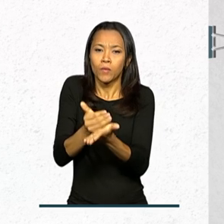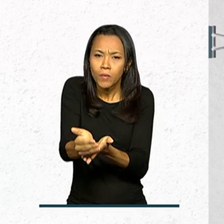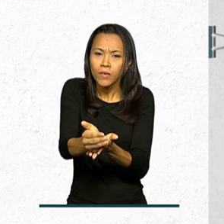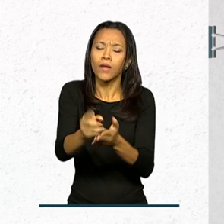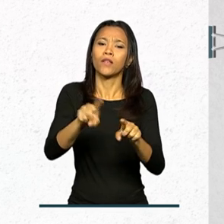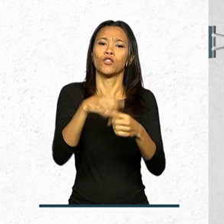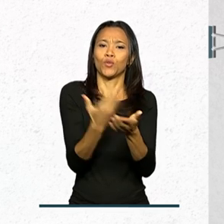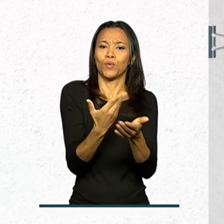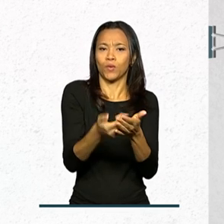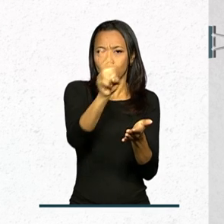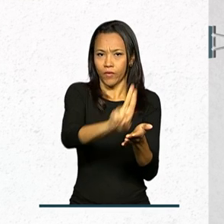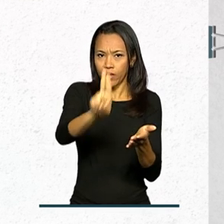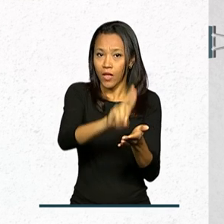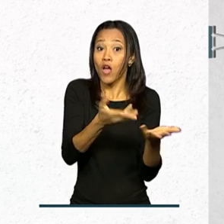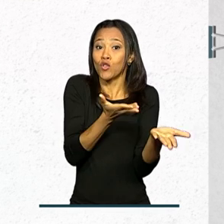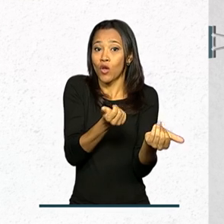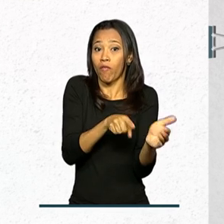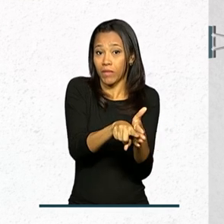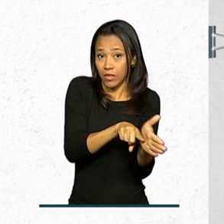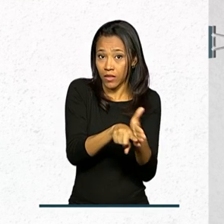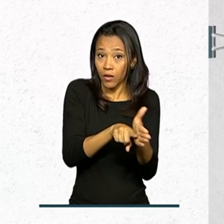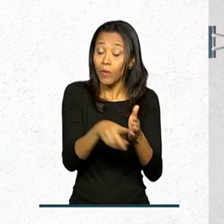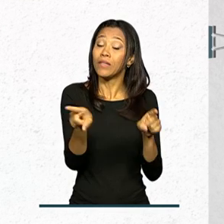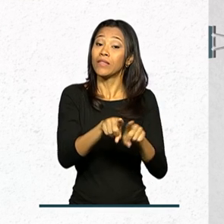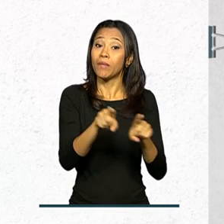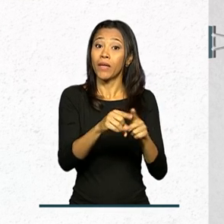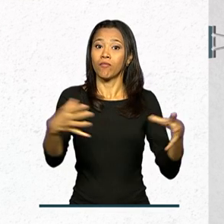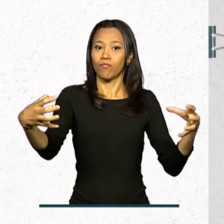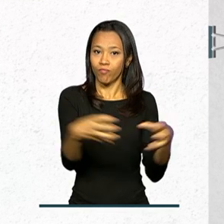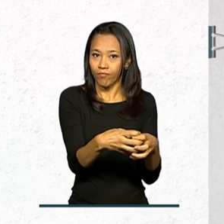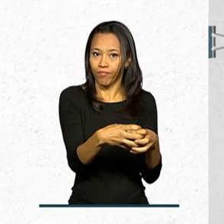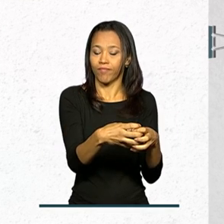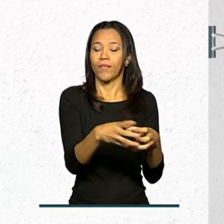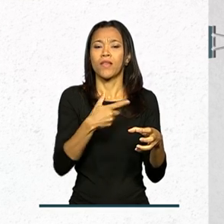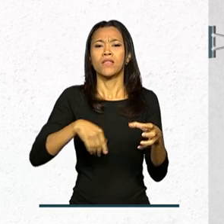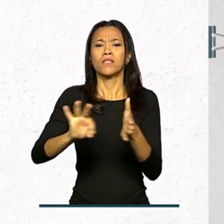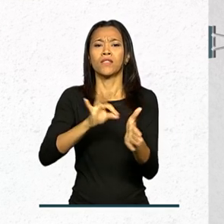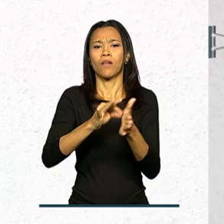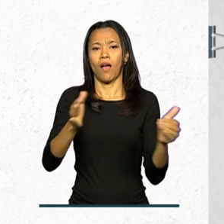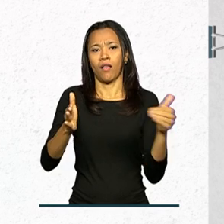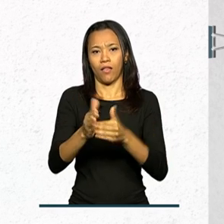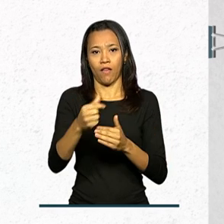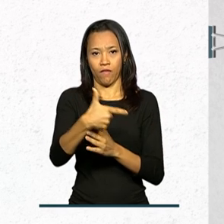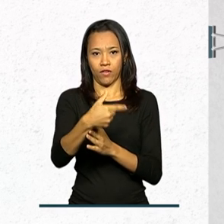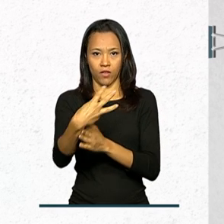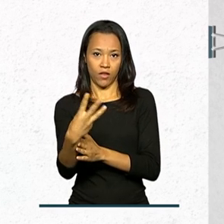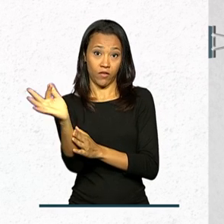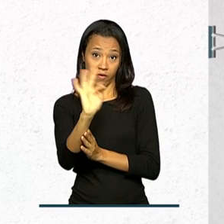estudante universitário, jovem pesquisador e integração. Inscrições até 23 de